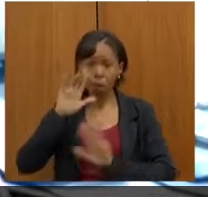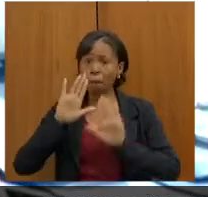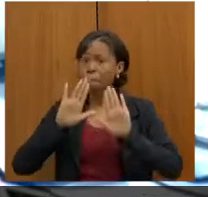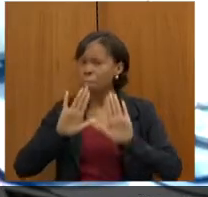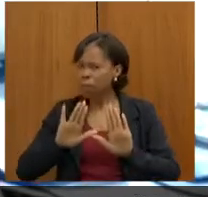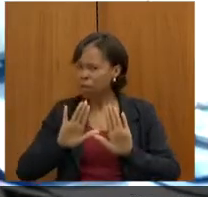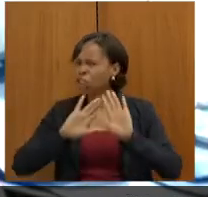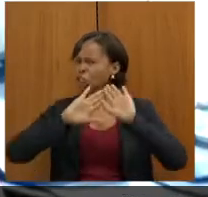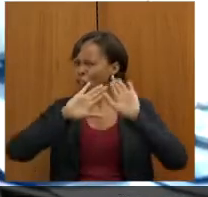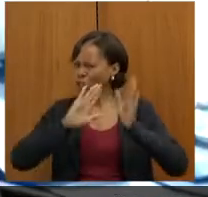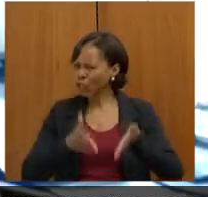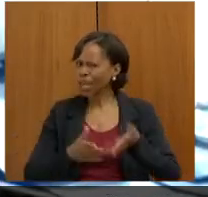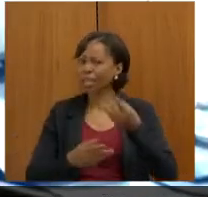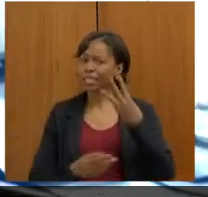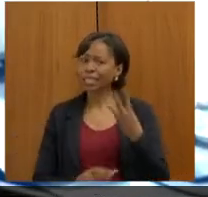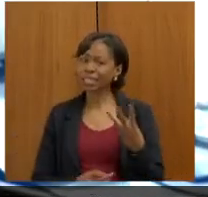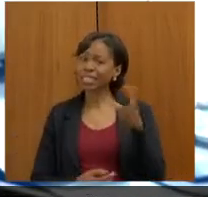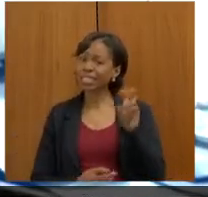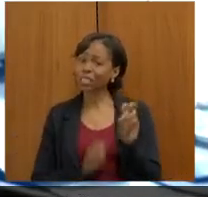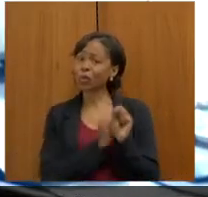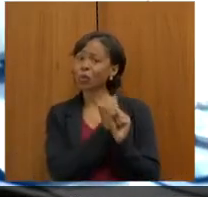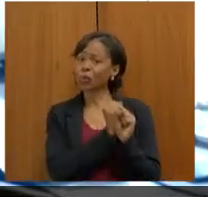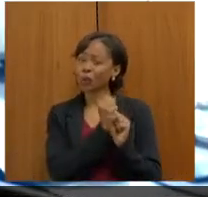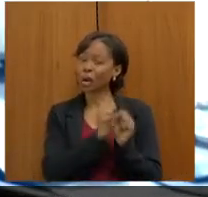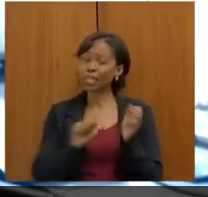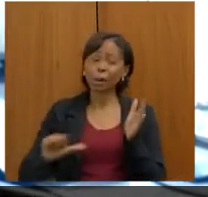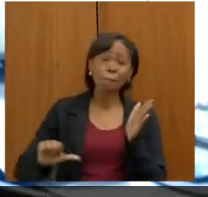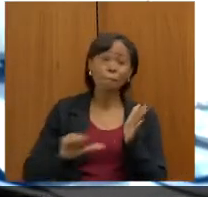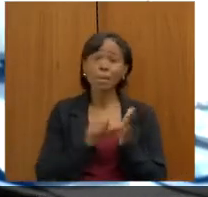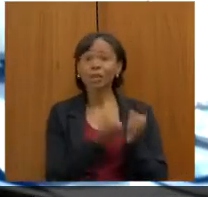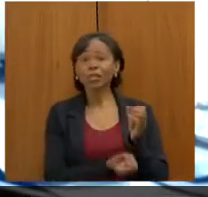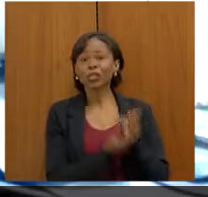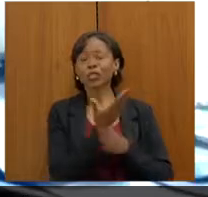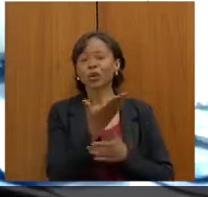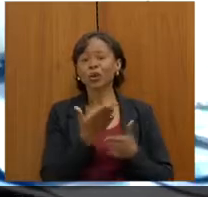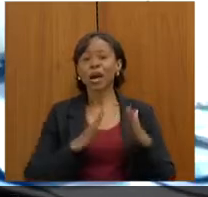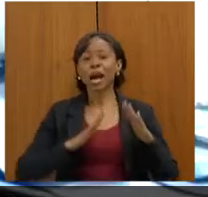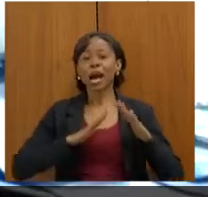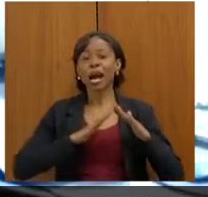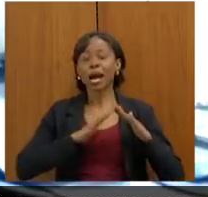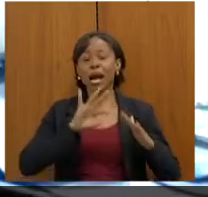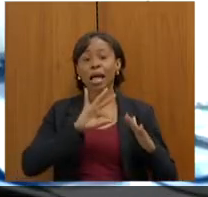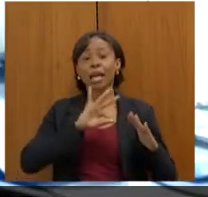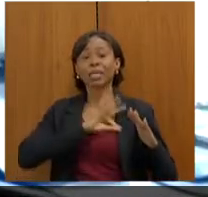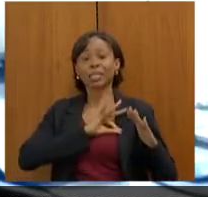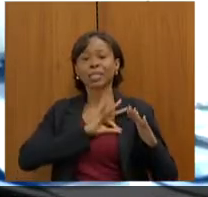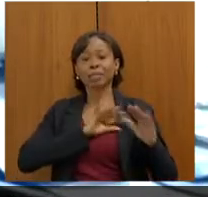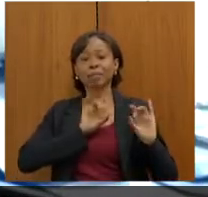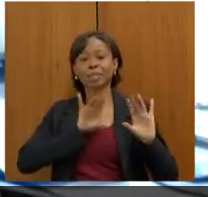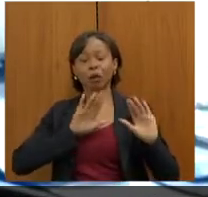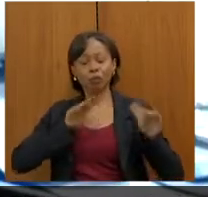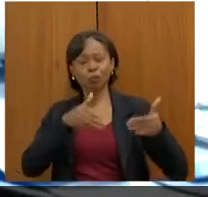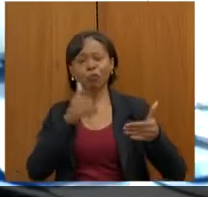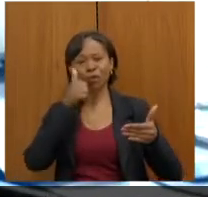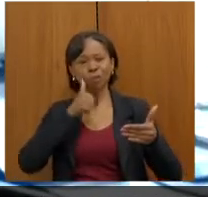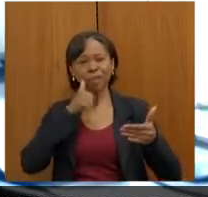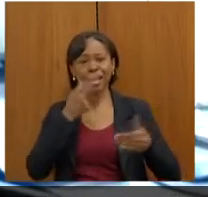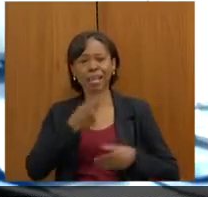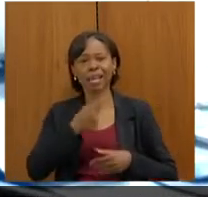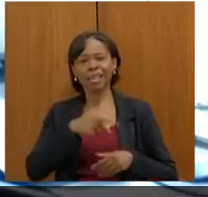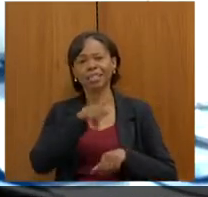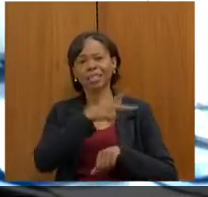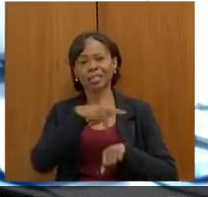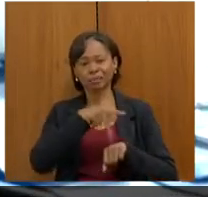35 anos da primeira delegacia especializada de atendimento às mulheres no país Então essa